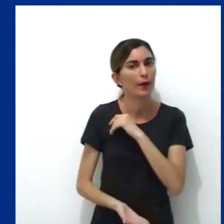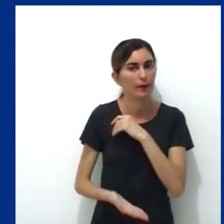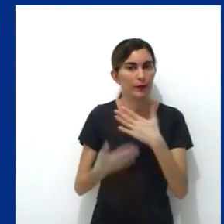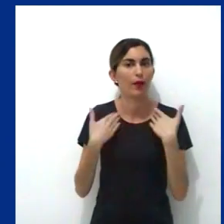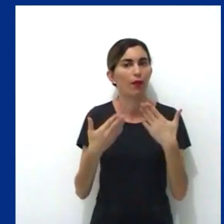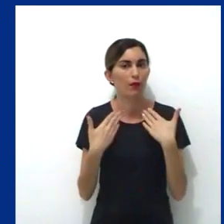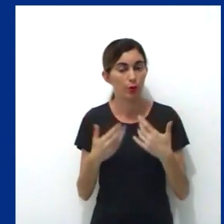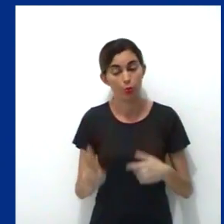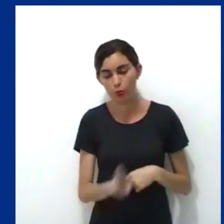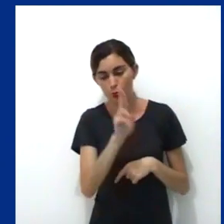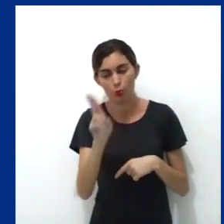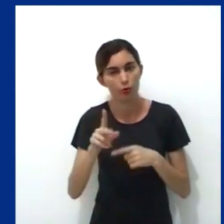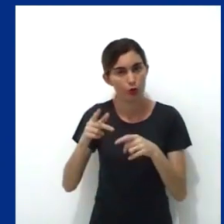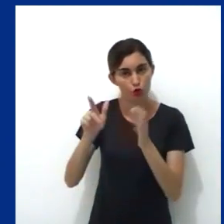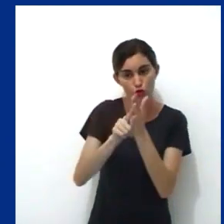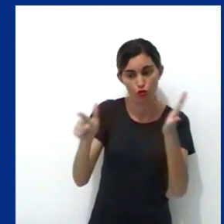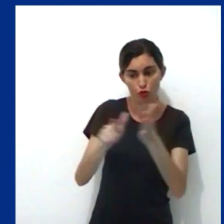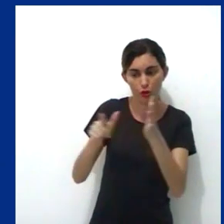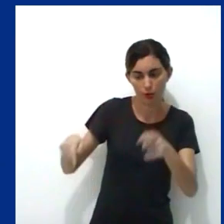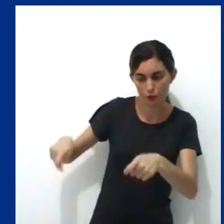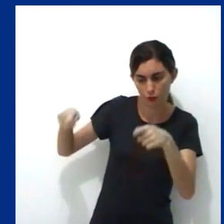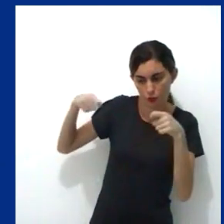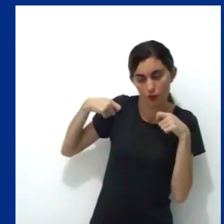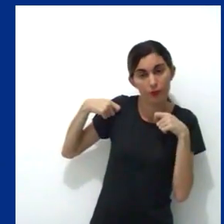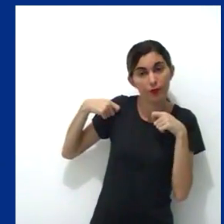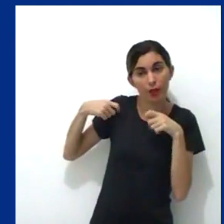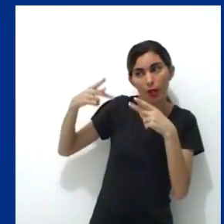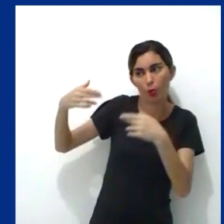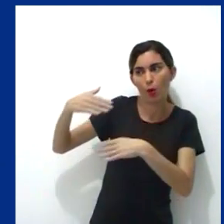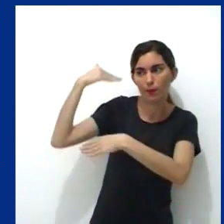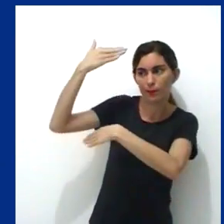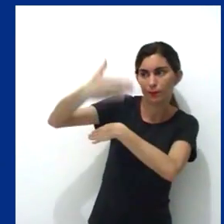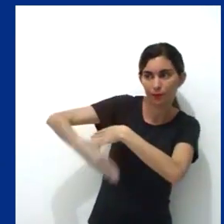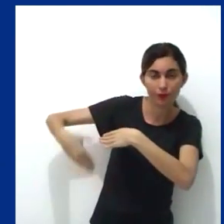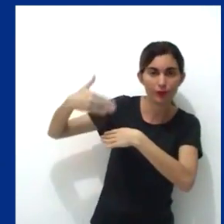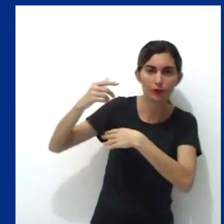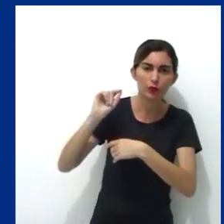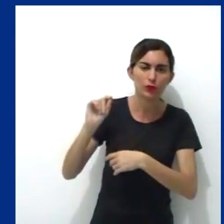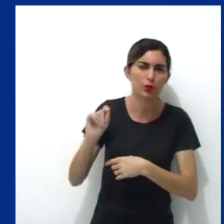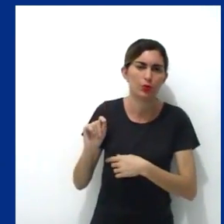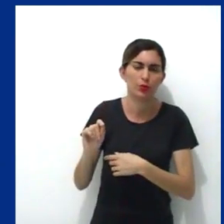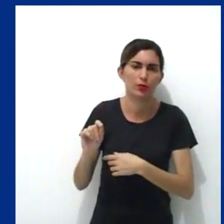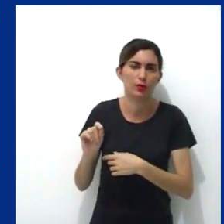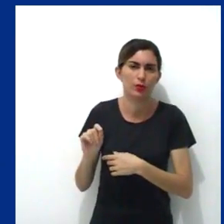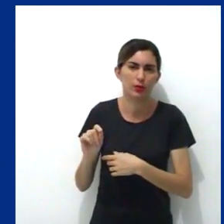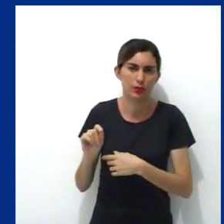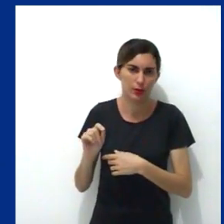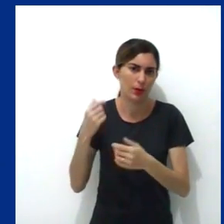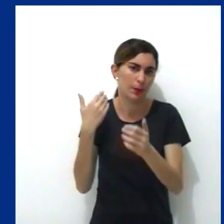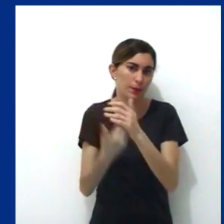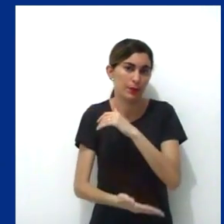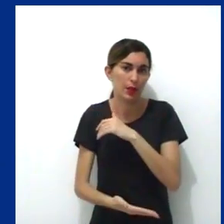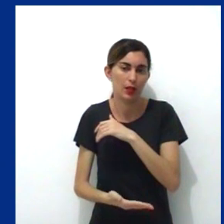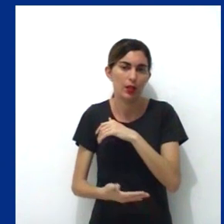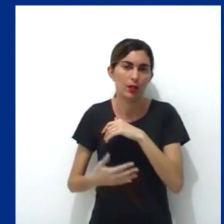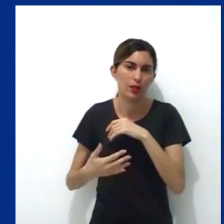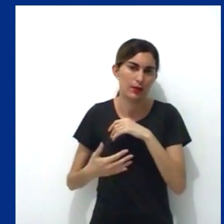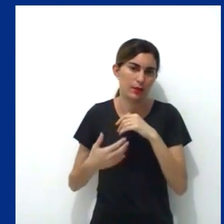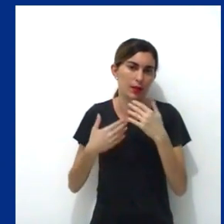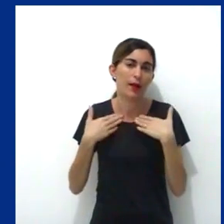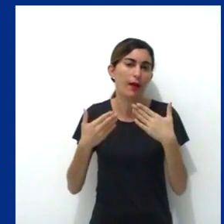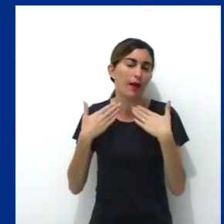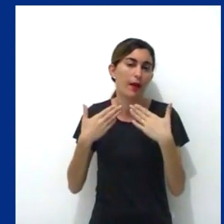daquele exemplo. O calor ele não entra, tá? Na realidade, a gente perde calor. Então, para chegar na resposta aí, vamos lembrar